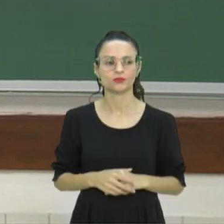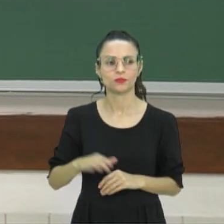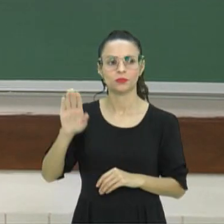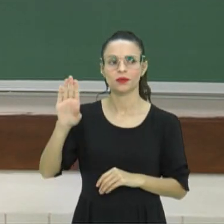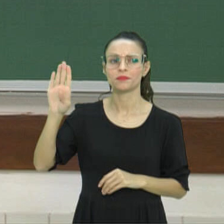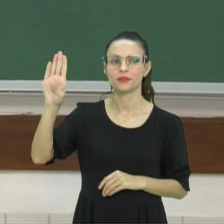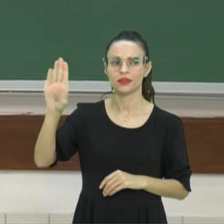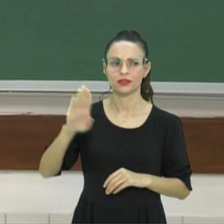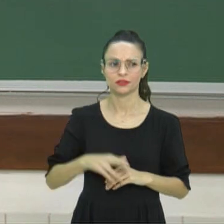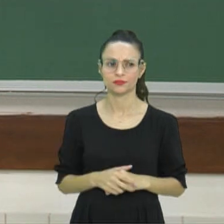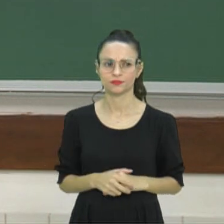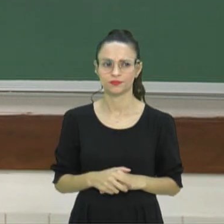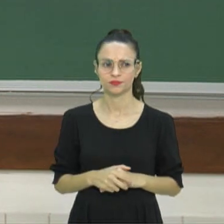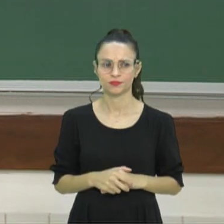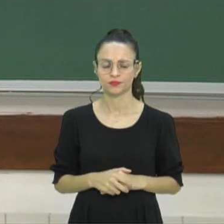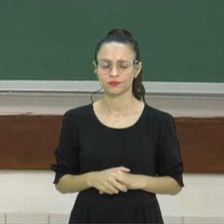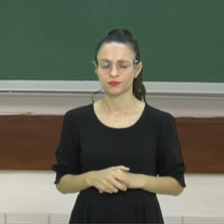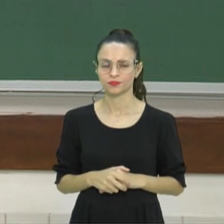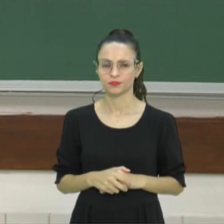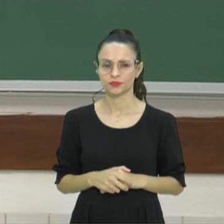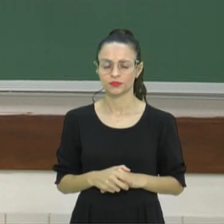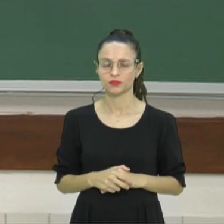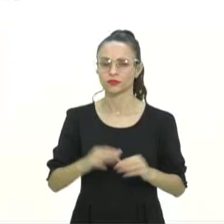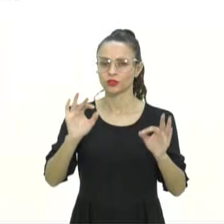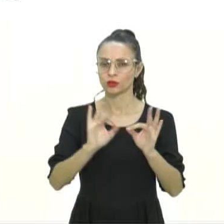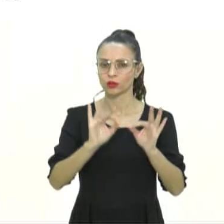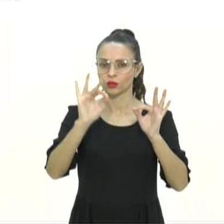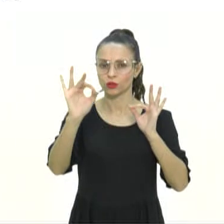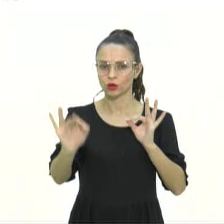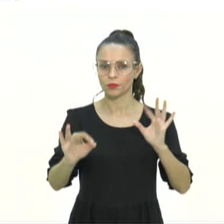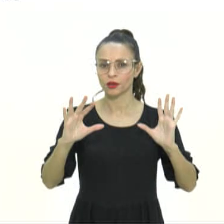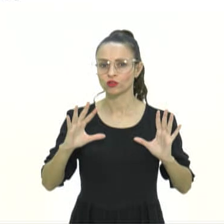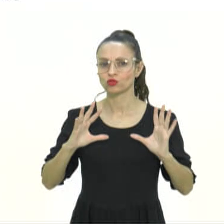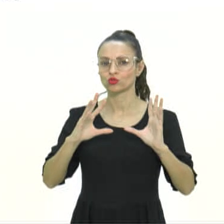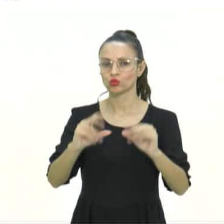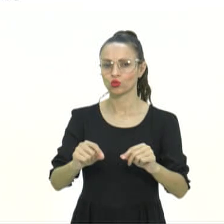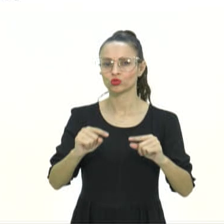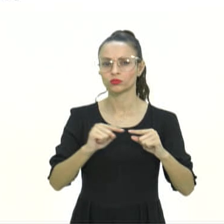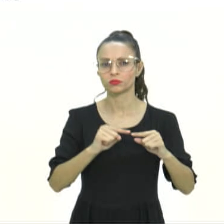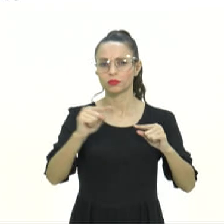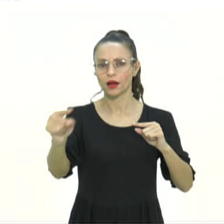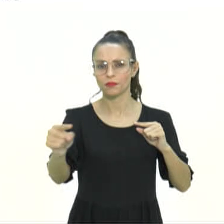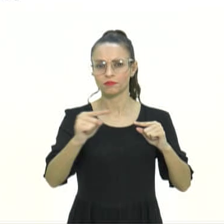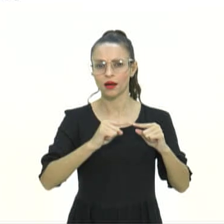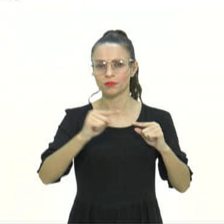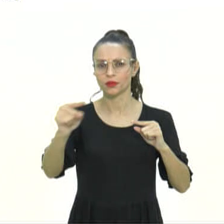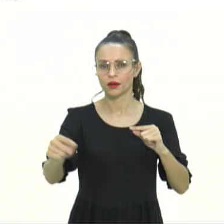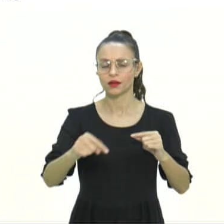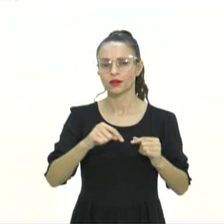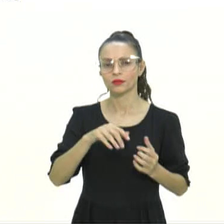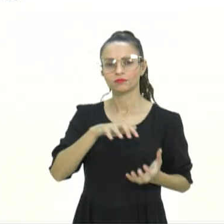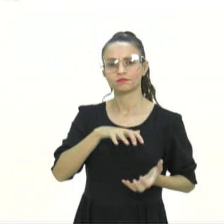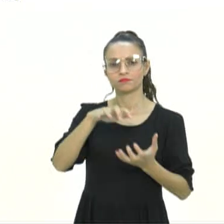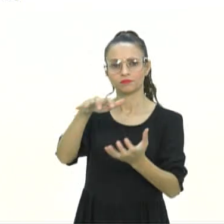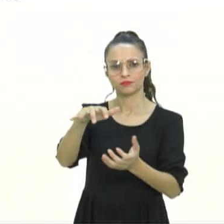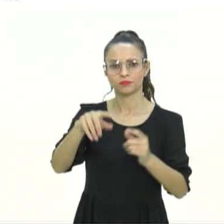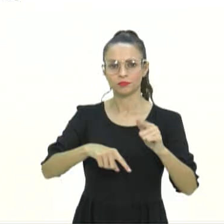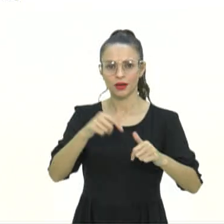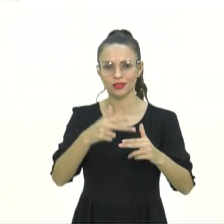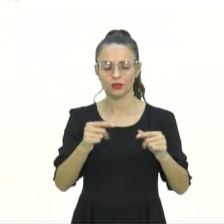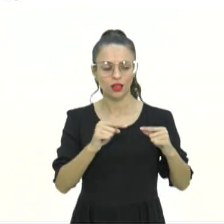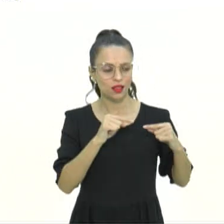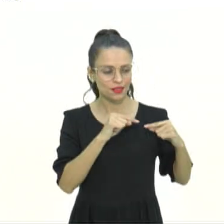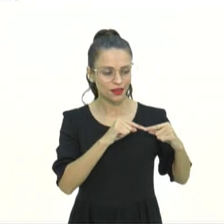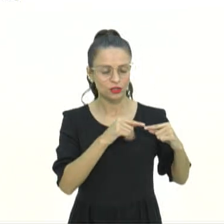a letra B diz participação no deslocamento de todo o percurso da mercadoria ser entregue. Todo